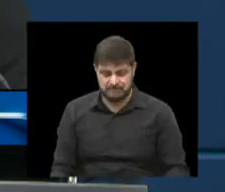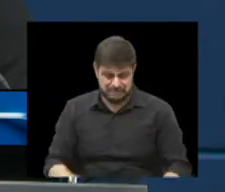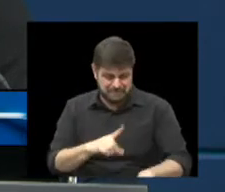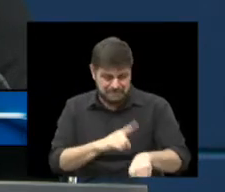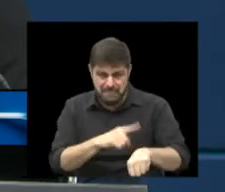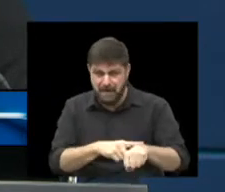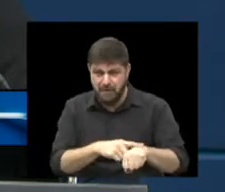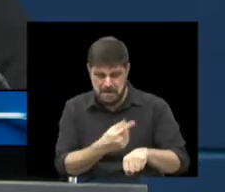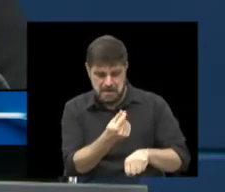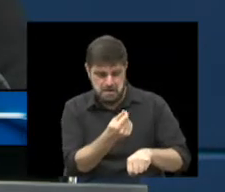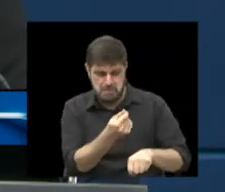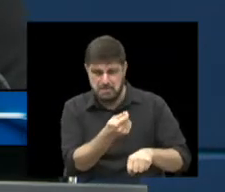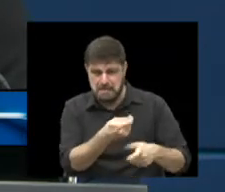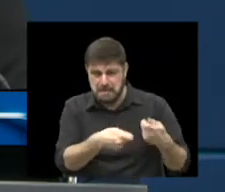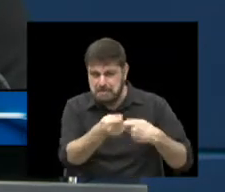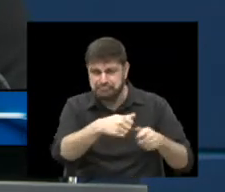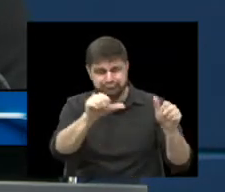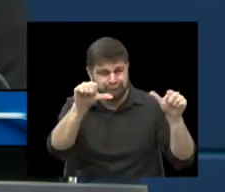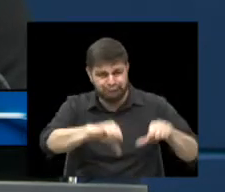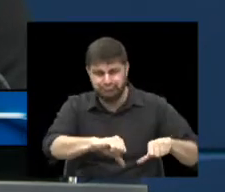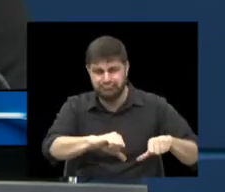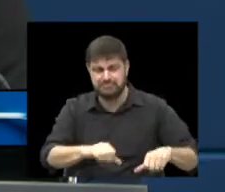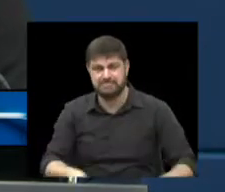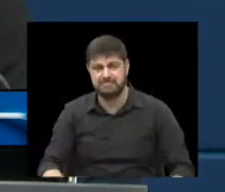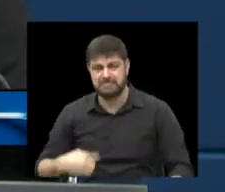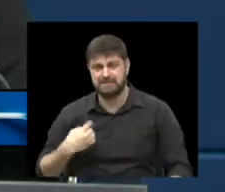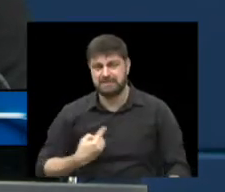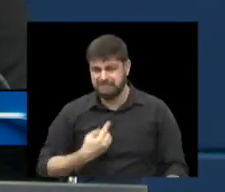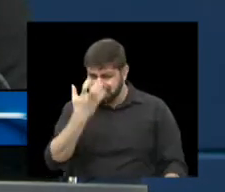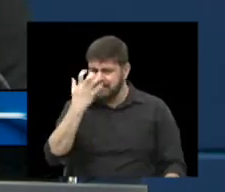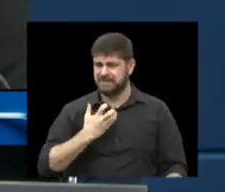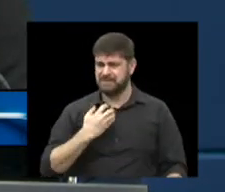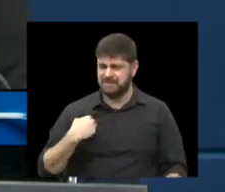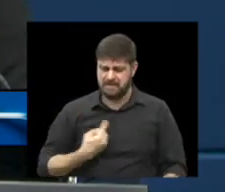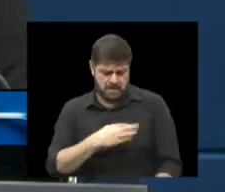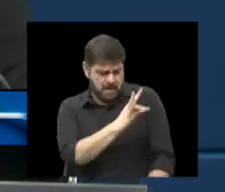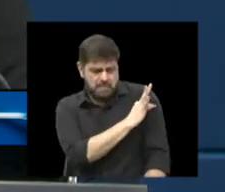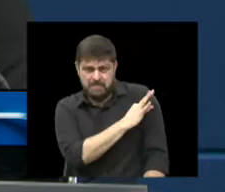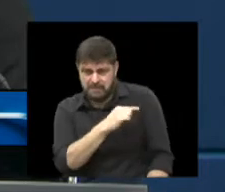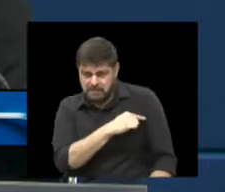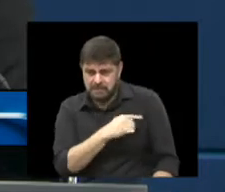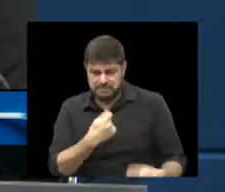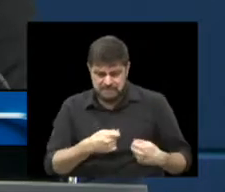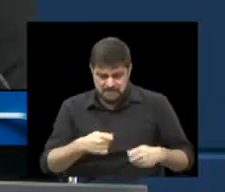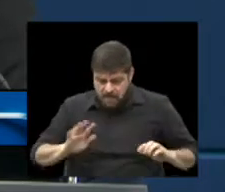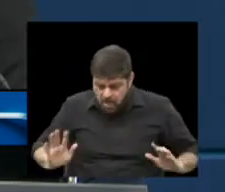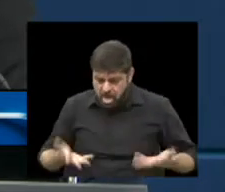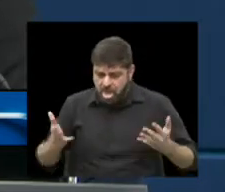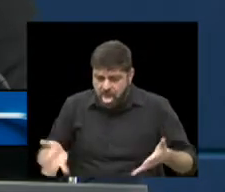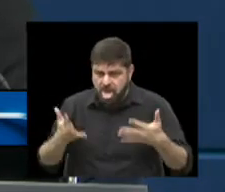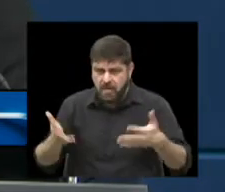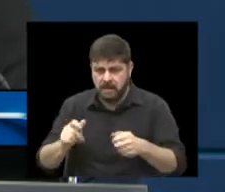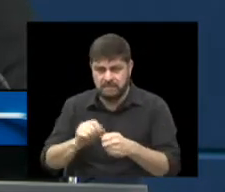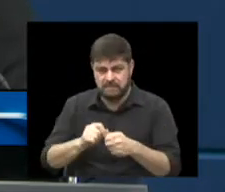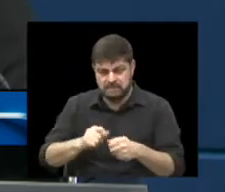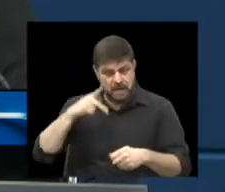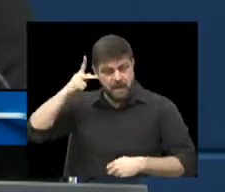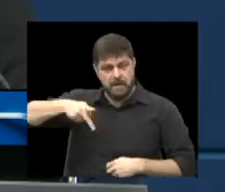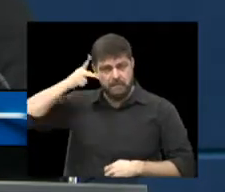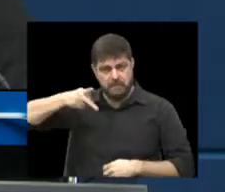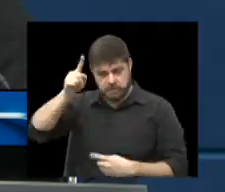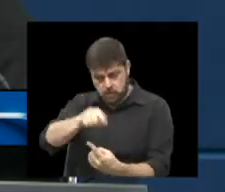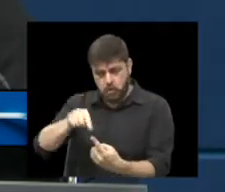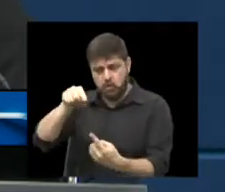de crise econômica, é muito sério. Na verdade, a prefeitura, ao invés de atuar no sentido de reverter e fazer políticas